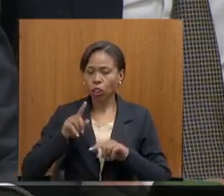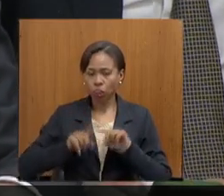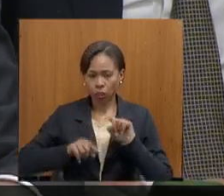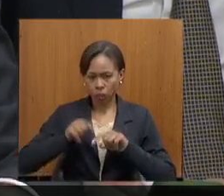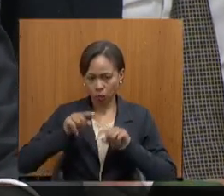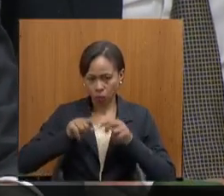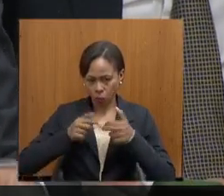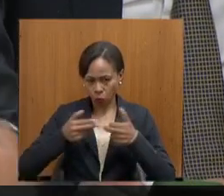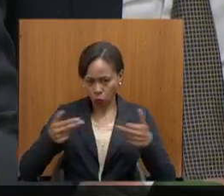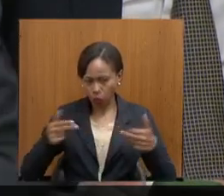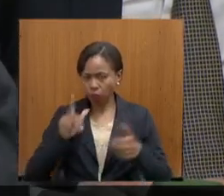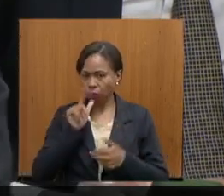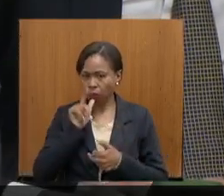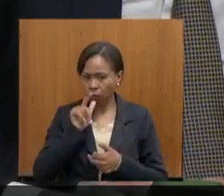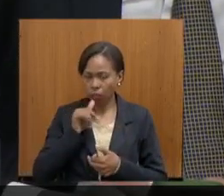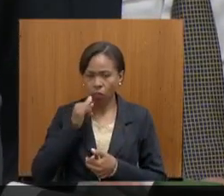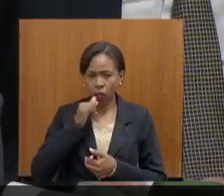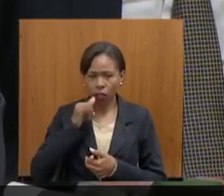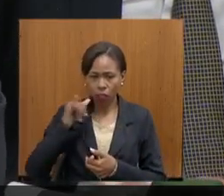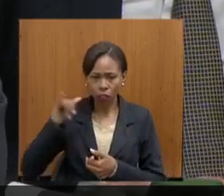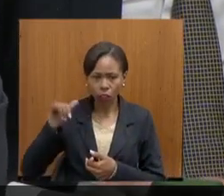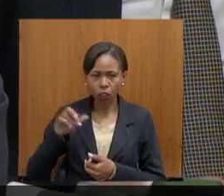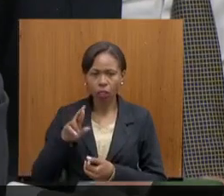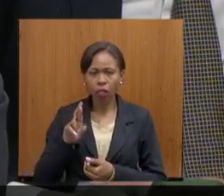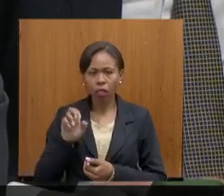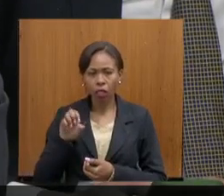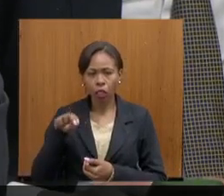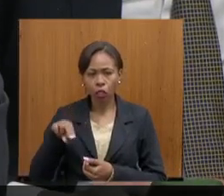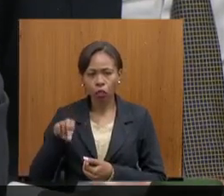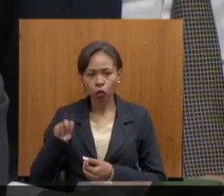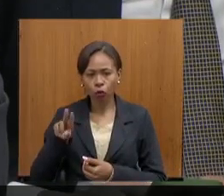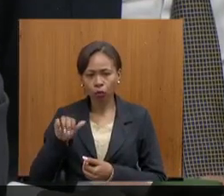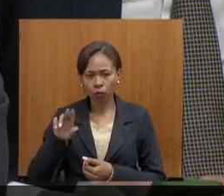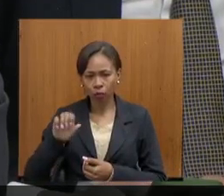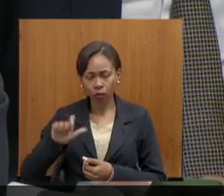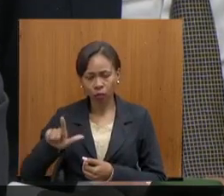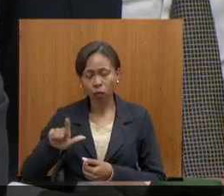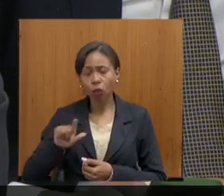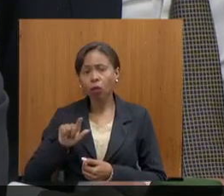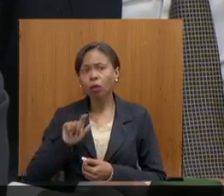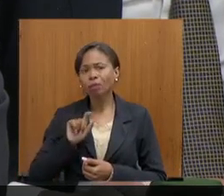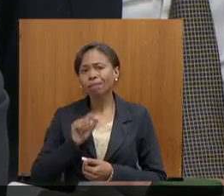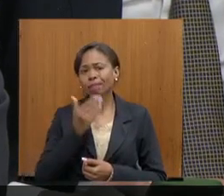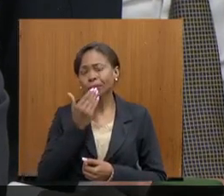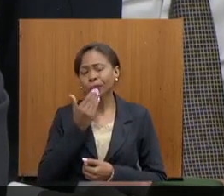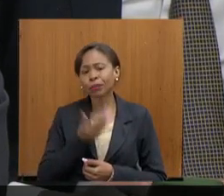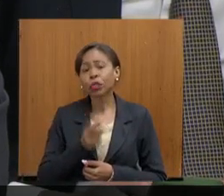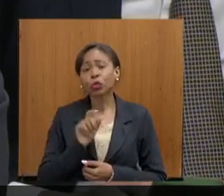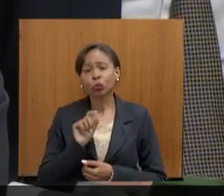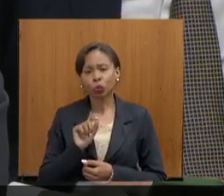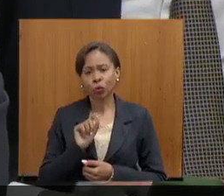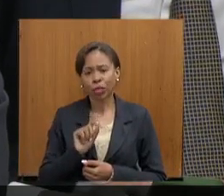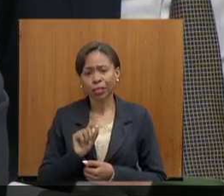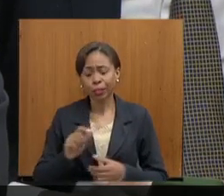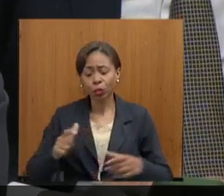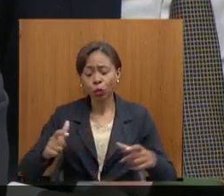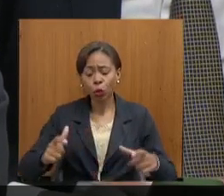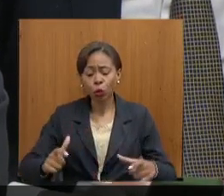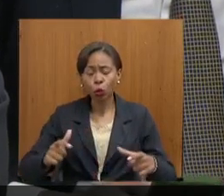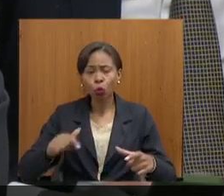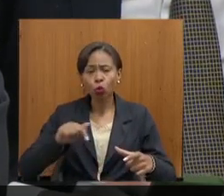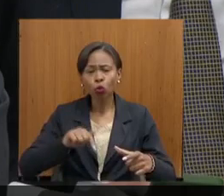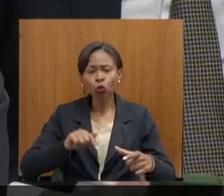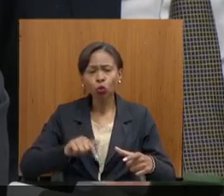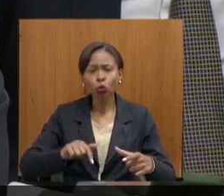né energias renováveis recozidos é questão dos poços artesianos né nós solicitamos que a